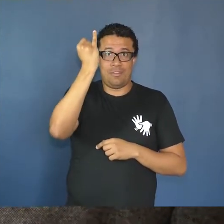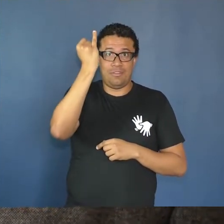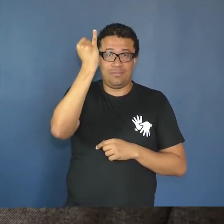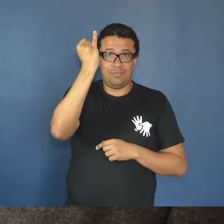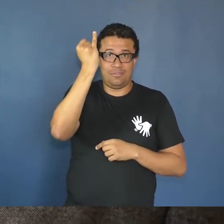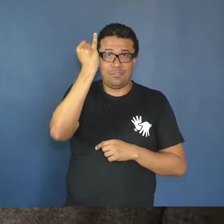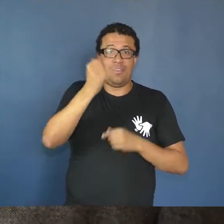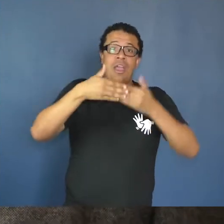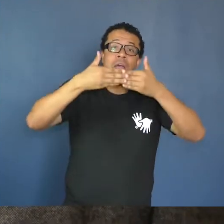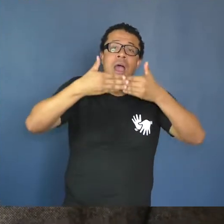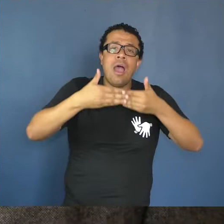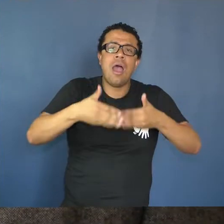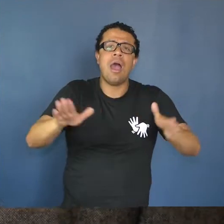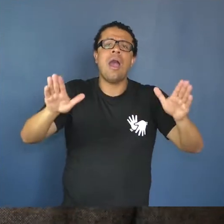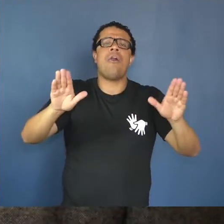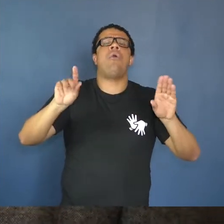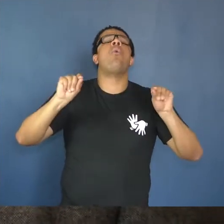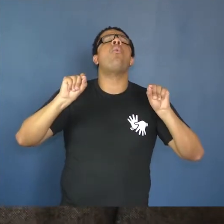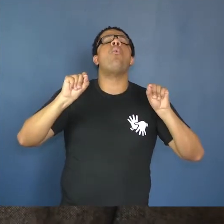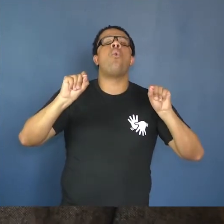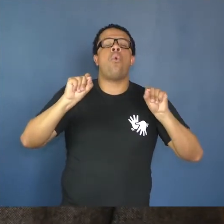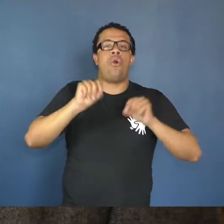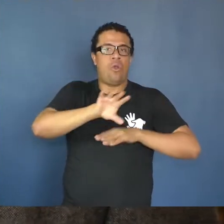abertura desse curso de